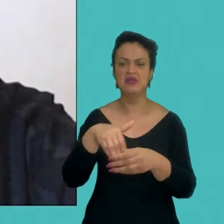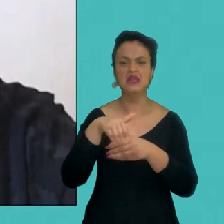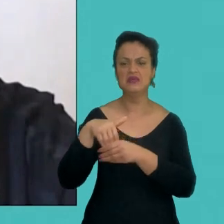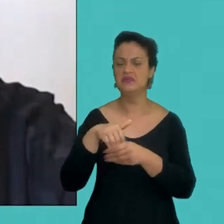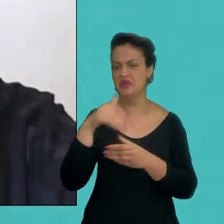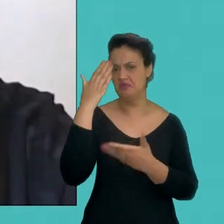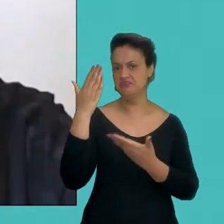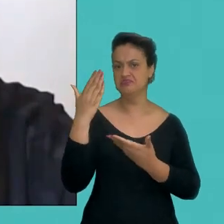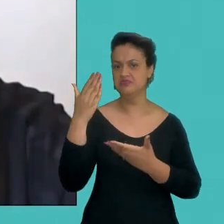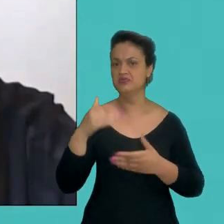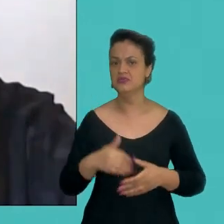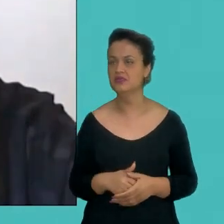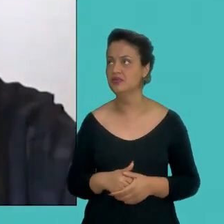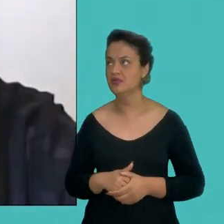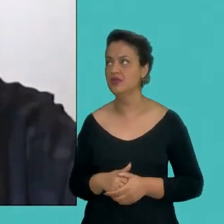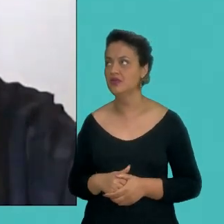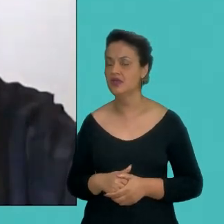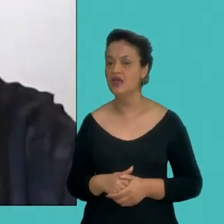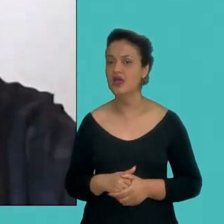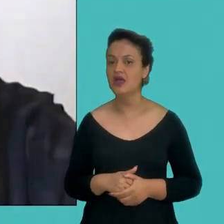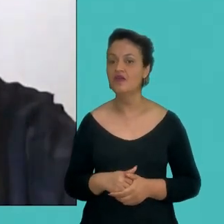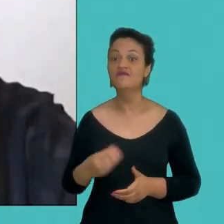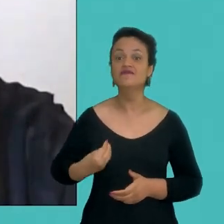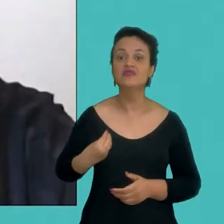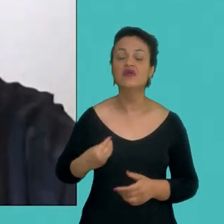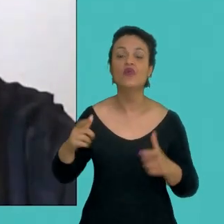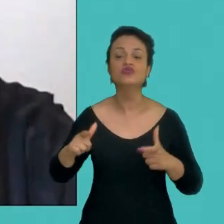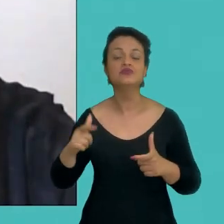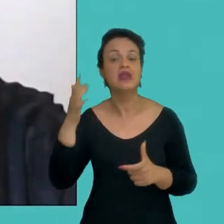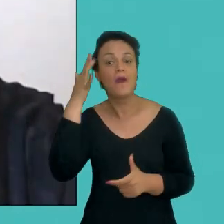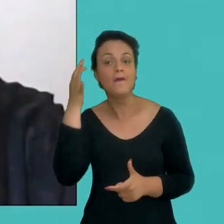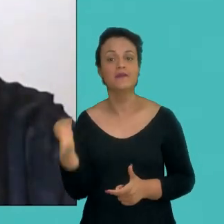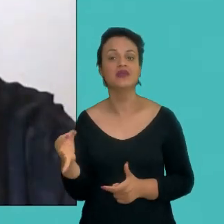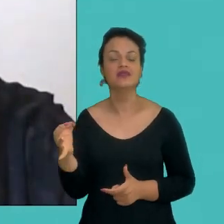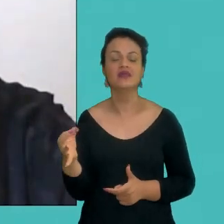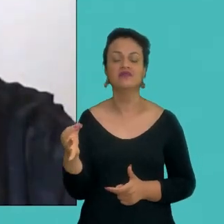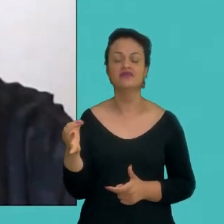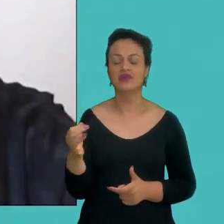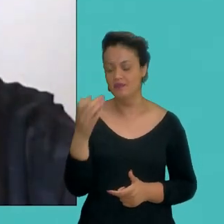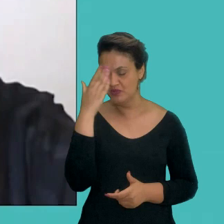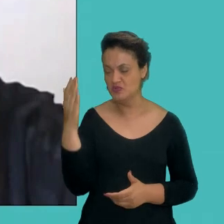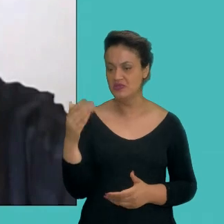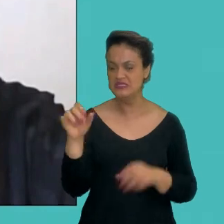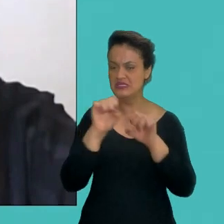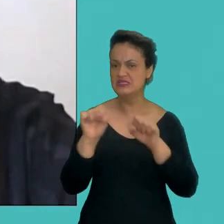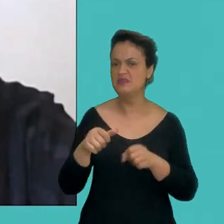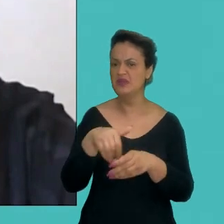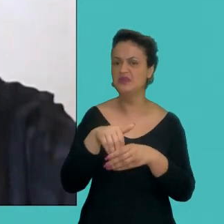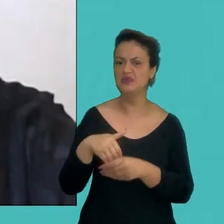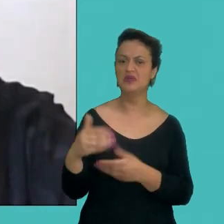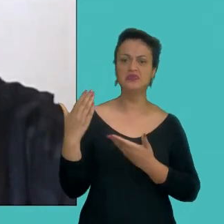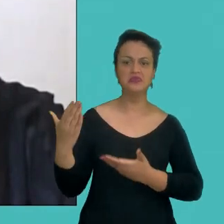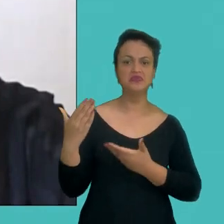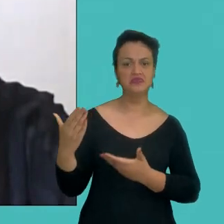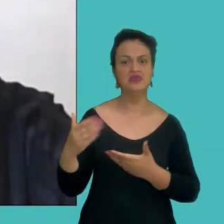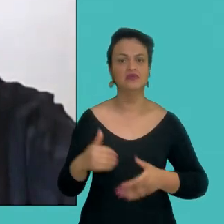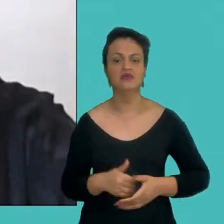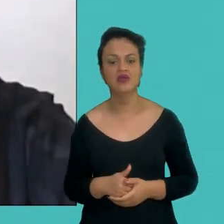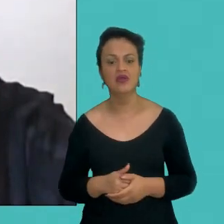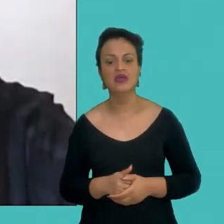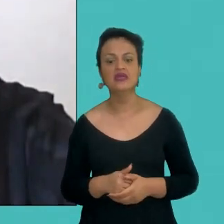desacreditar o sistema eleitoral. Onde que se está conscientemente desacreditando o sistema